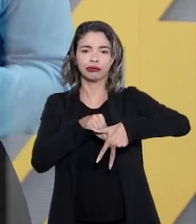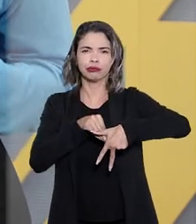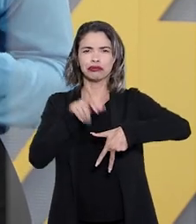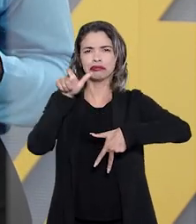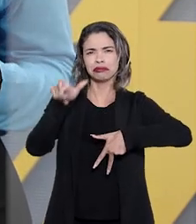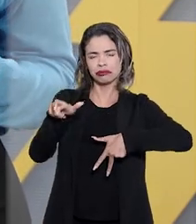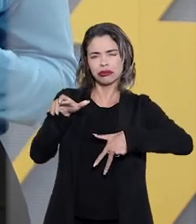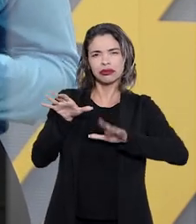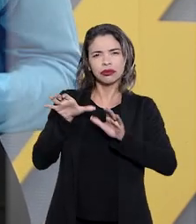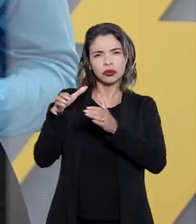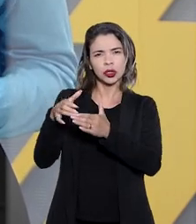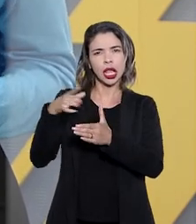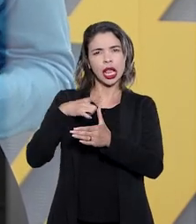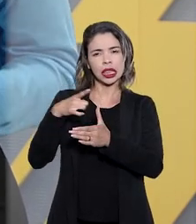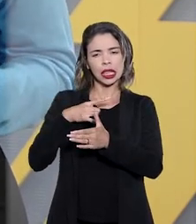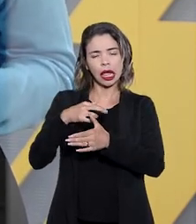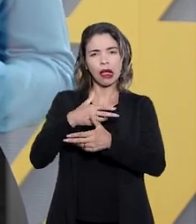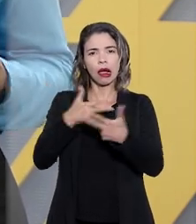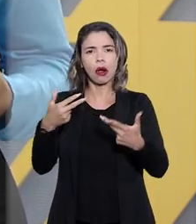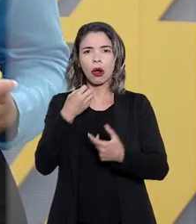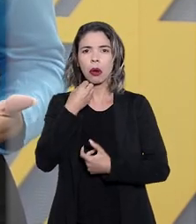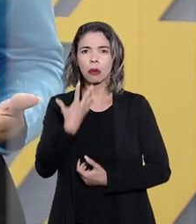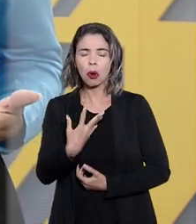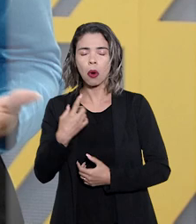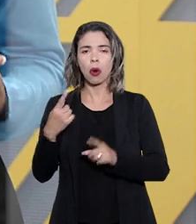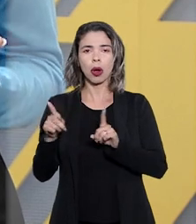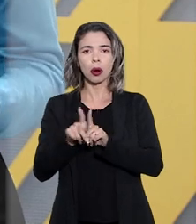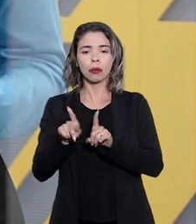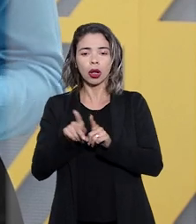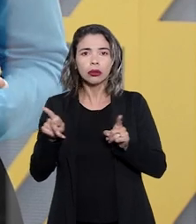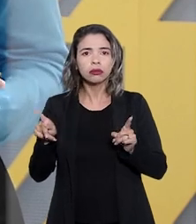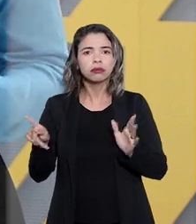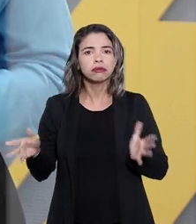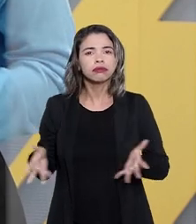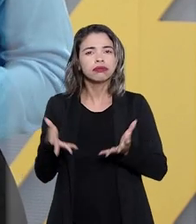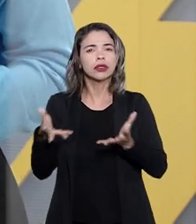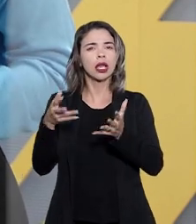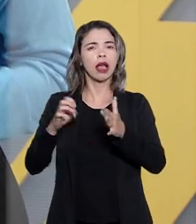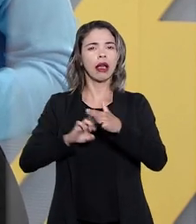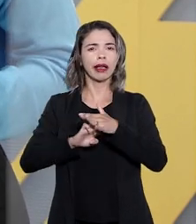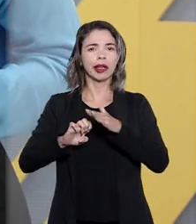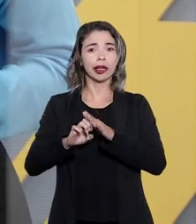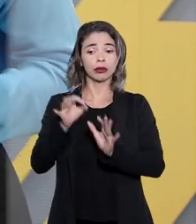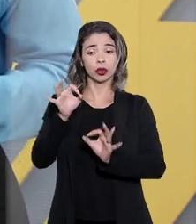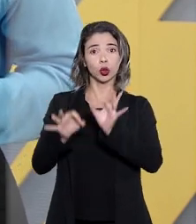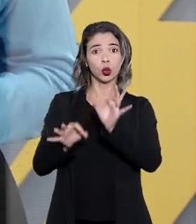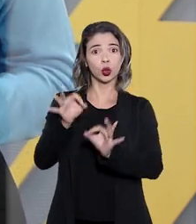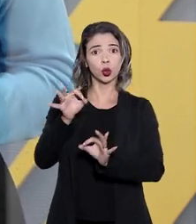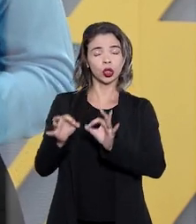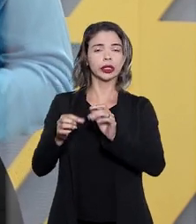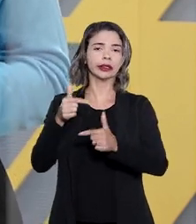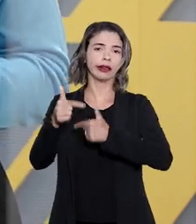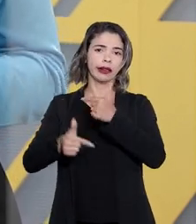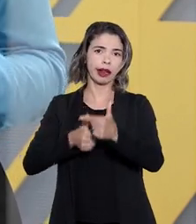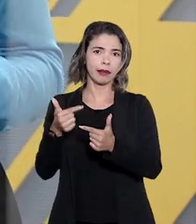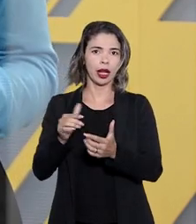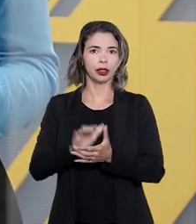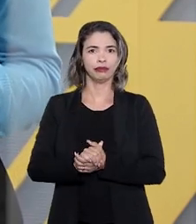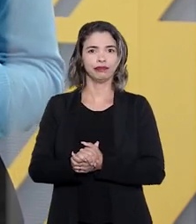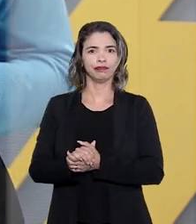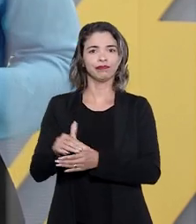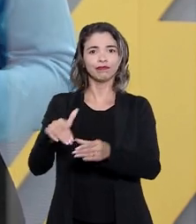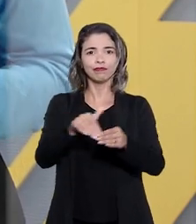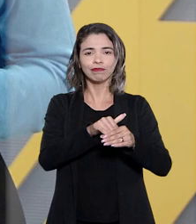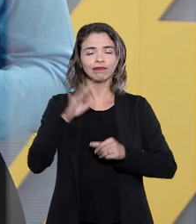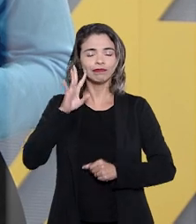teriam recebido vantagens indevidas para incluir empresas no Plano Especial de Execução da Justiça do Trabalho. Segundo o